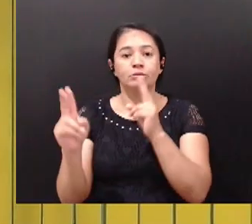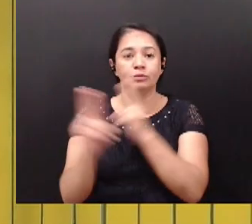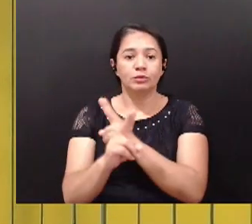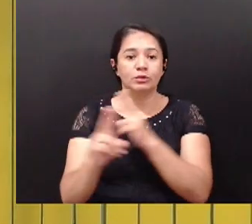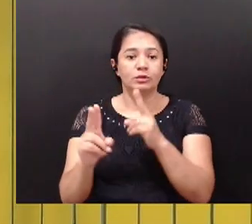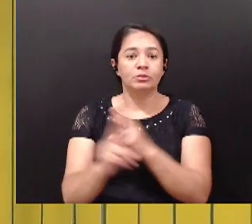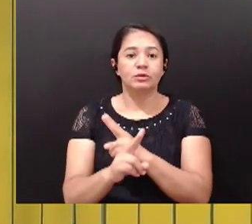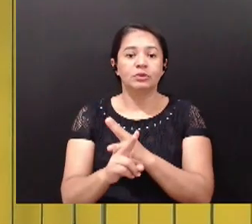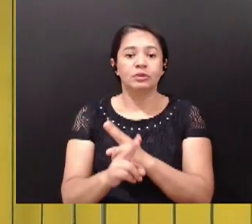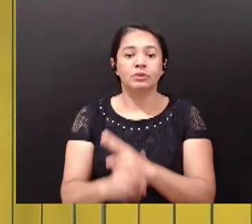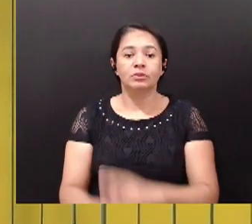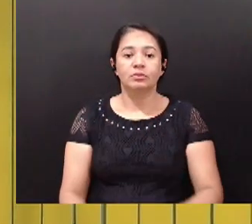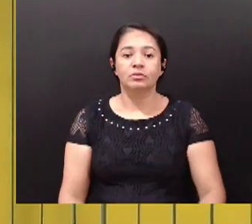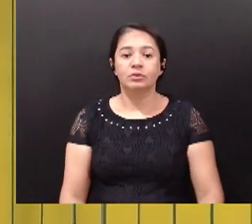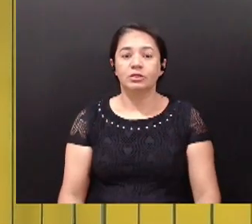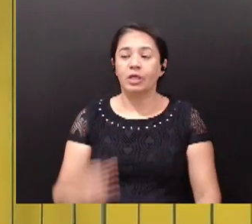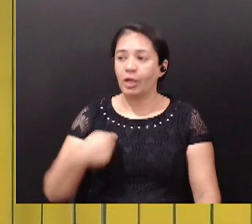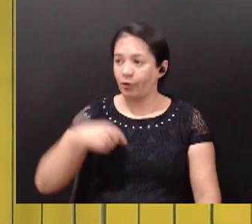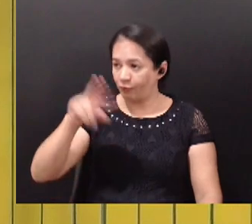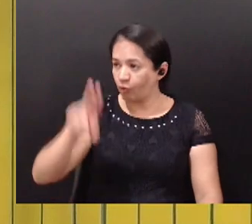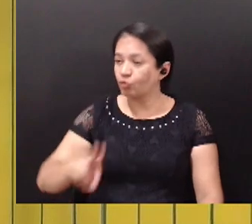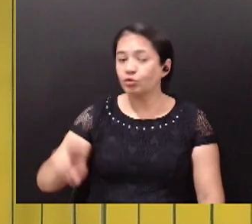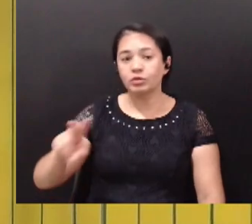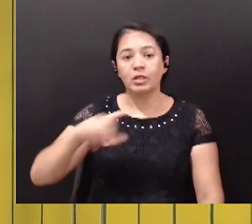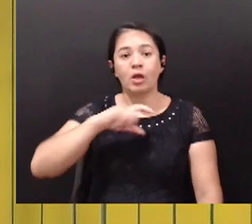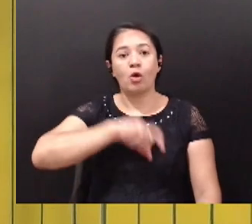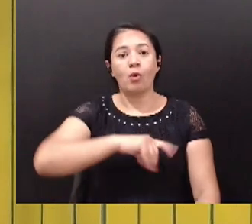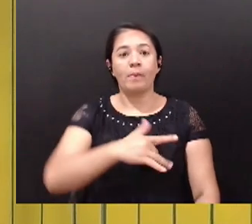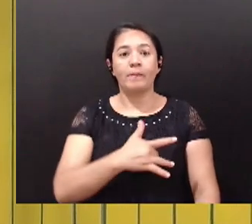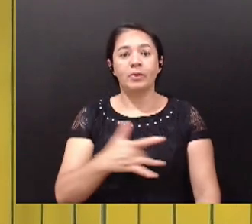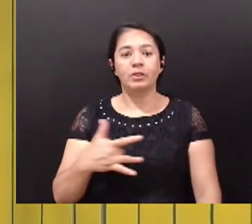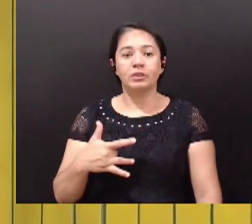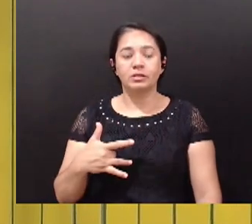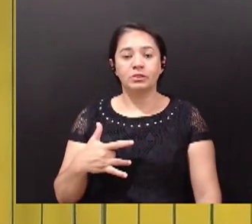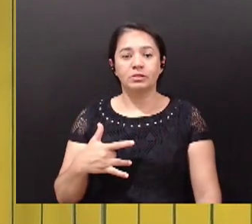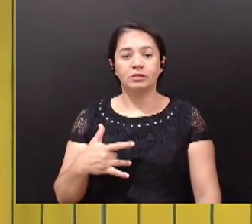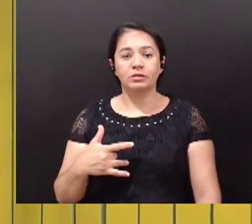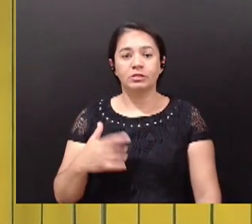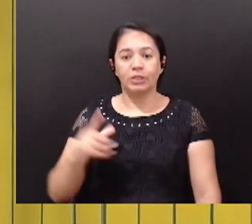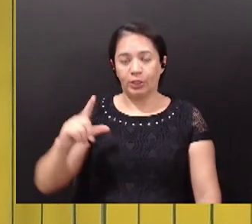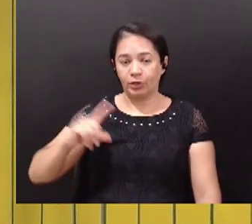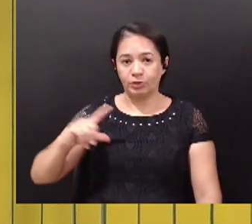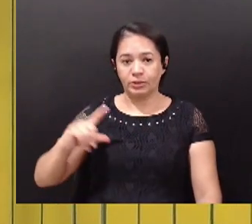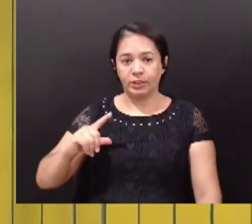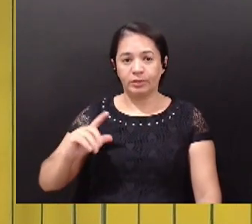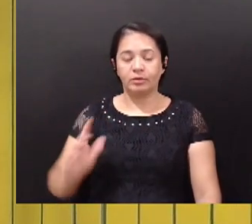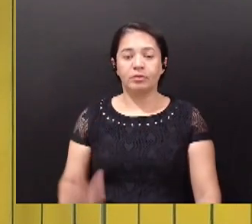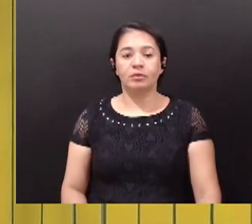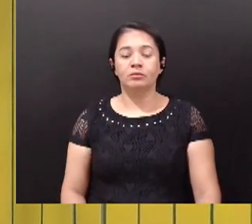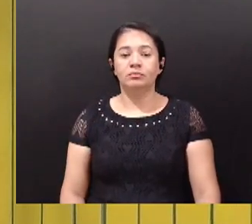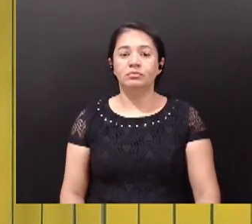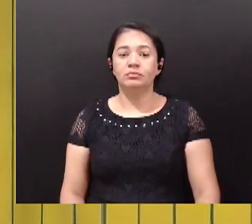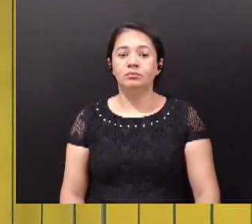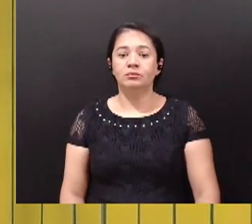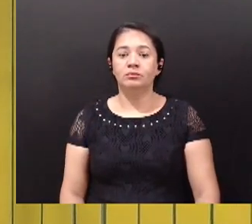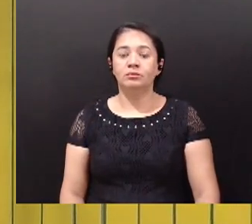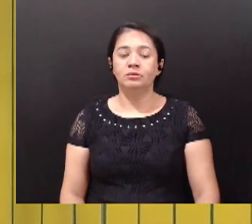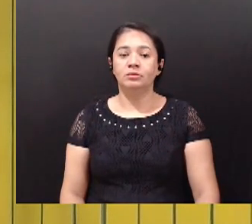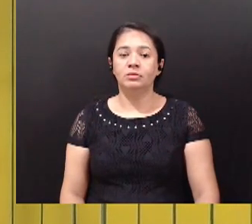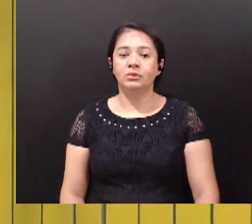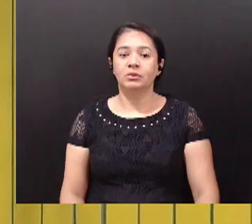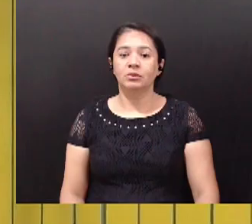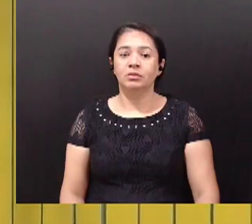emergência, e eu vou utilizar o plano de saúde que eu tenho acesso a ele. Caso isso seja